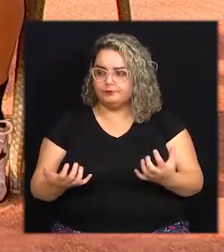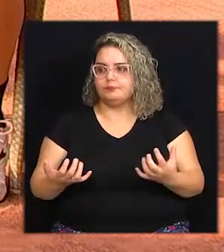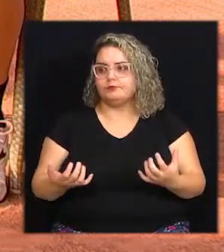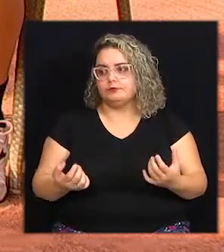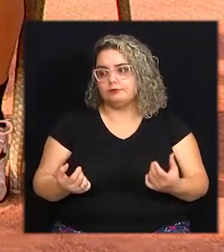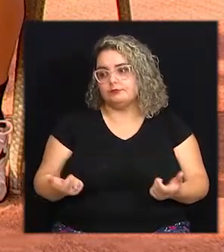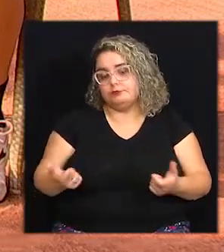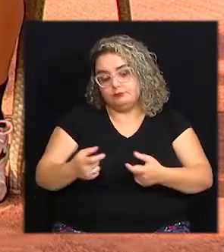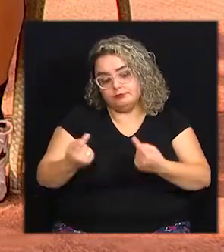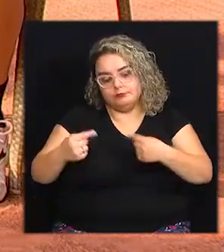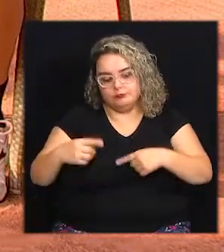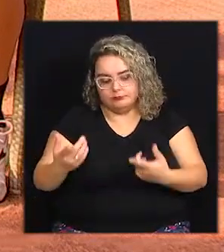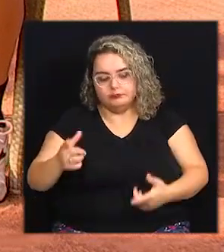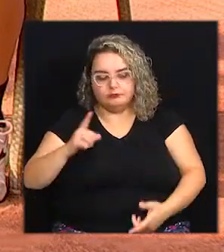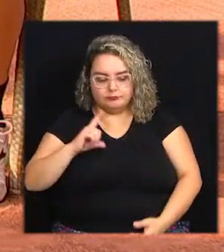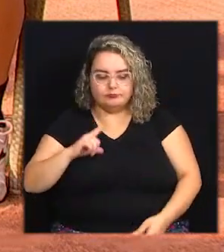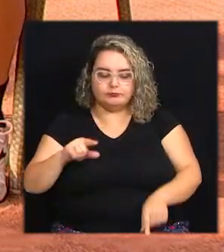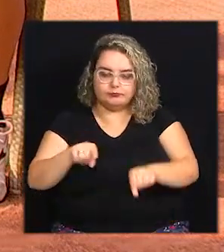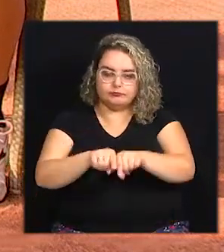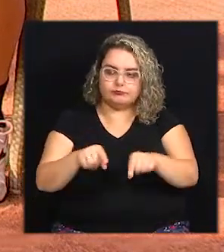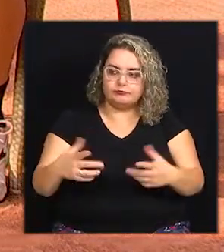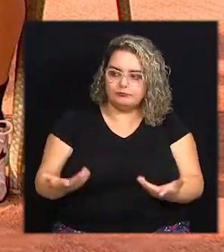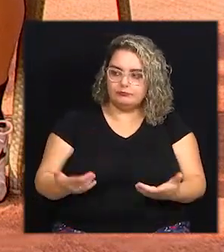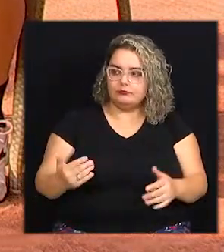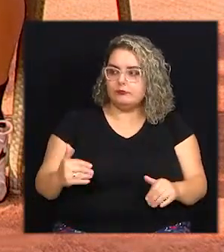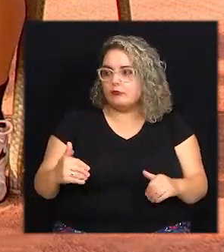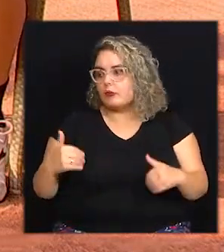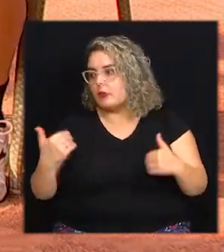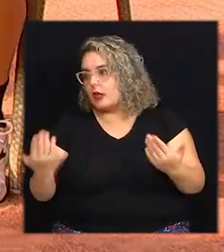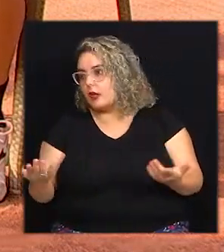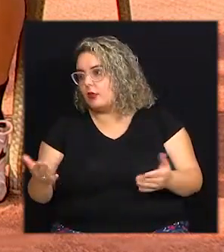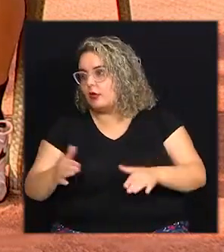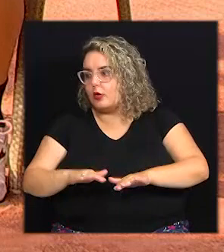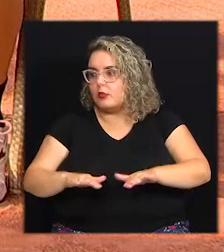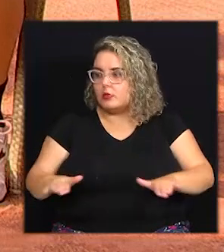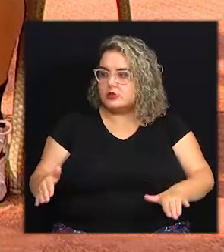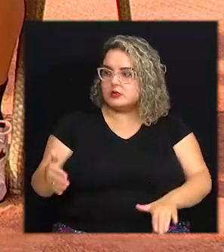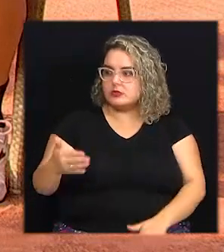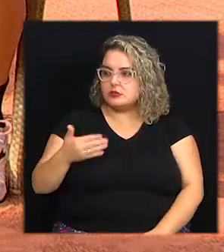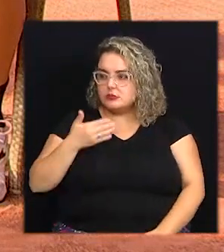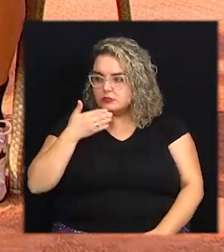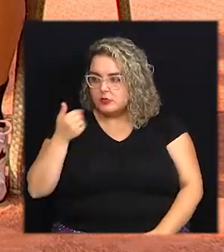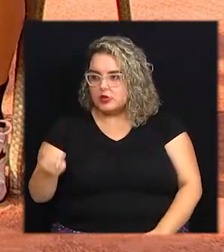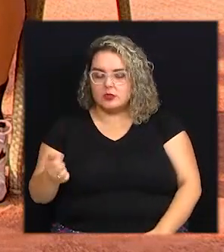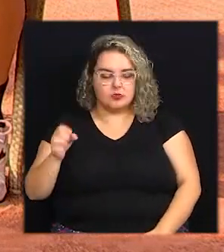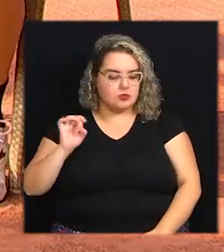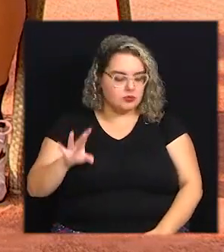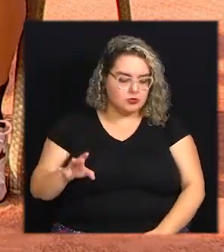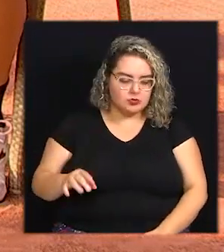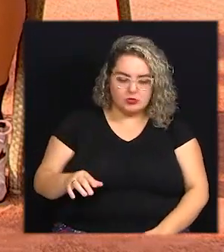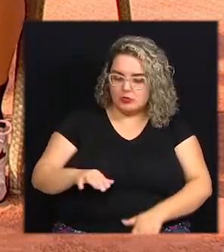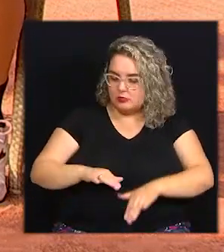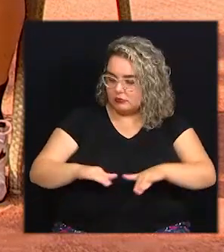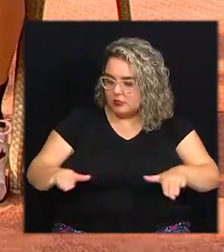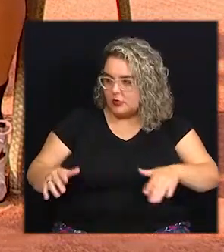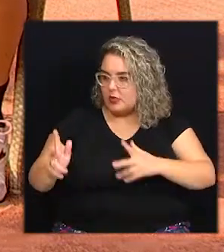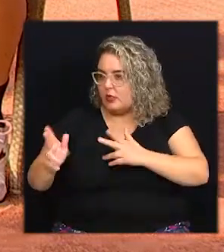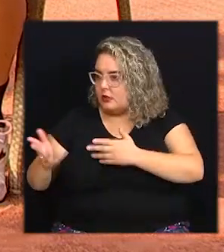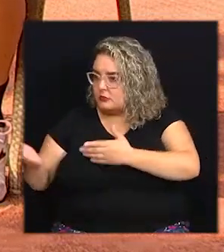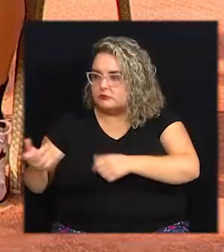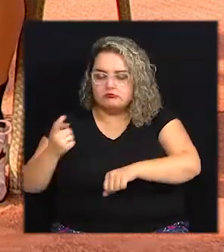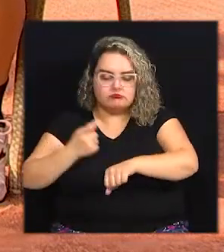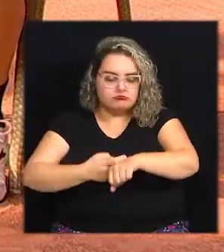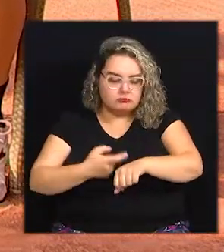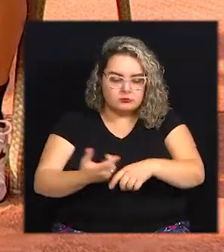tem menos torneios, mas eles existem também. Qual que é o seu piso preferido? Você treina só no saibro? Treina no